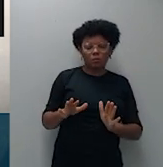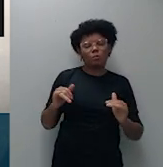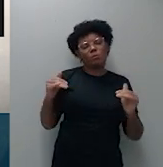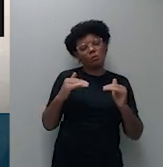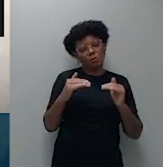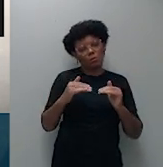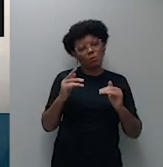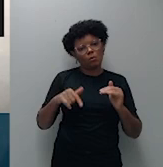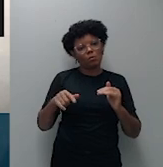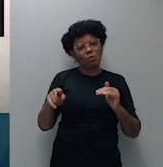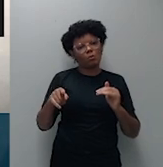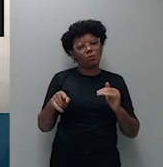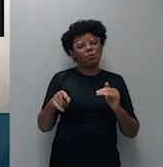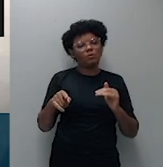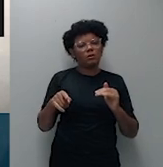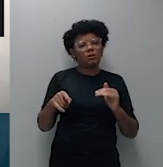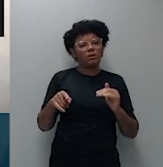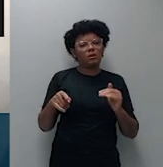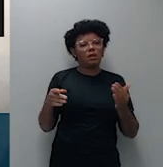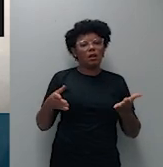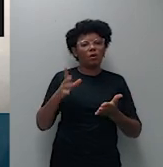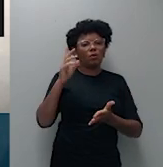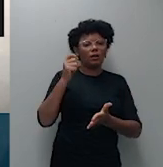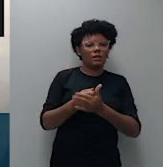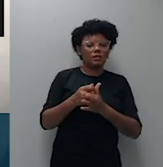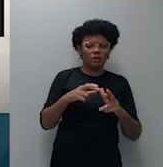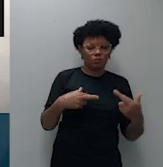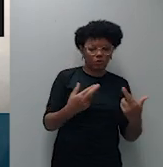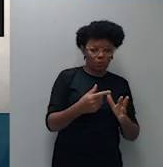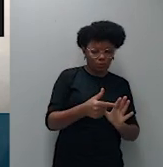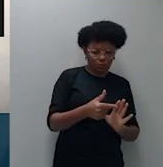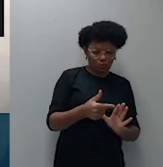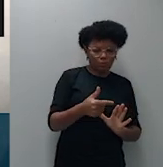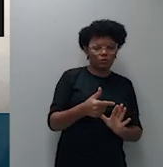conforme a decisão